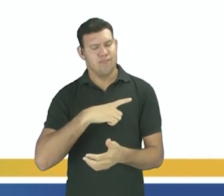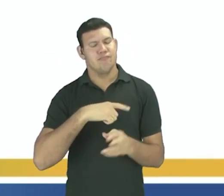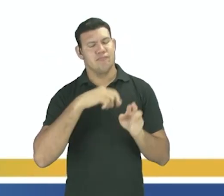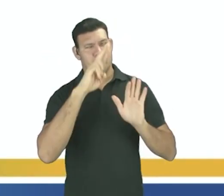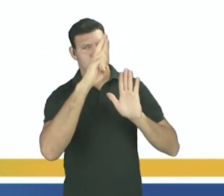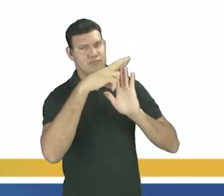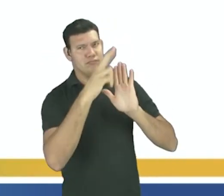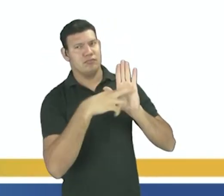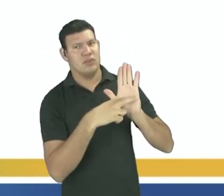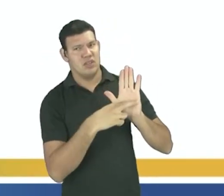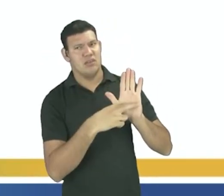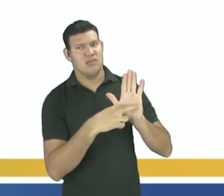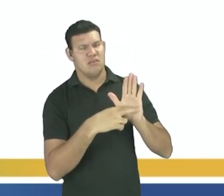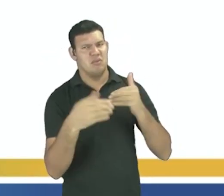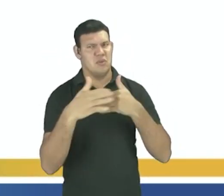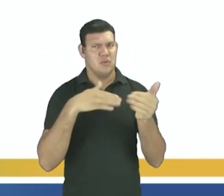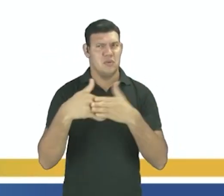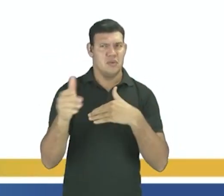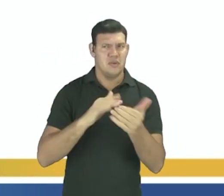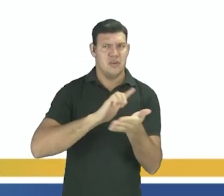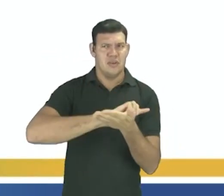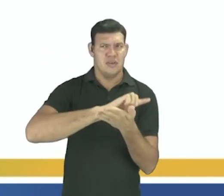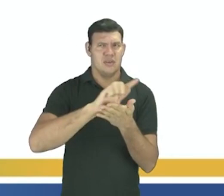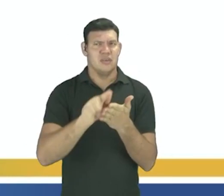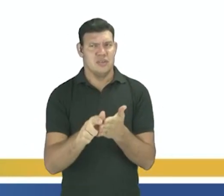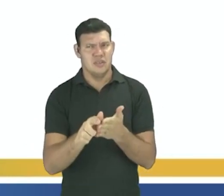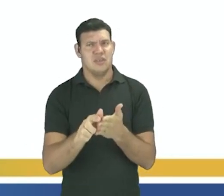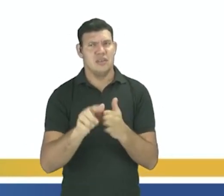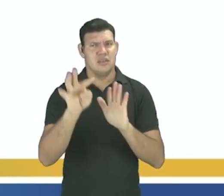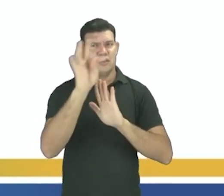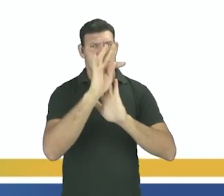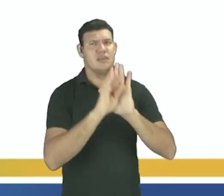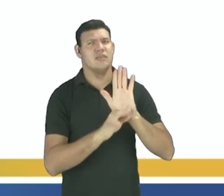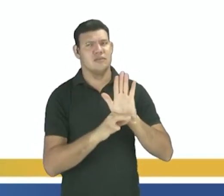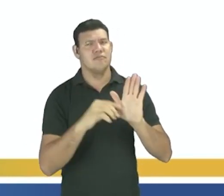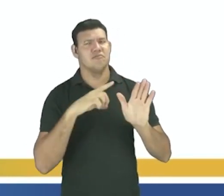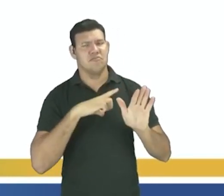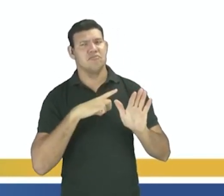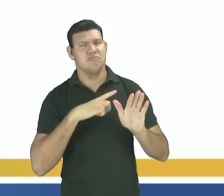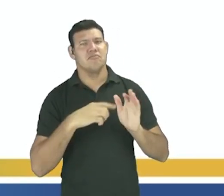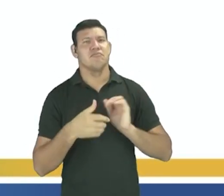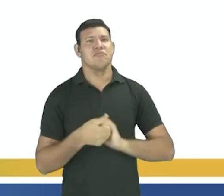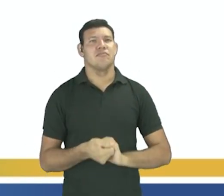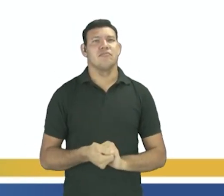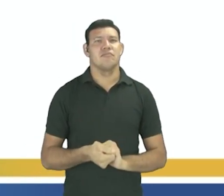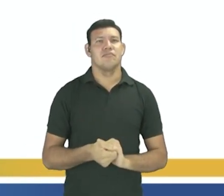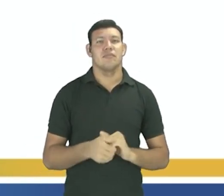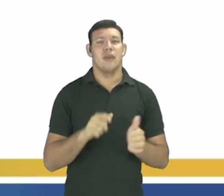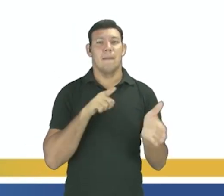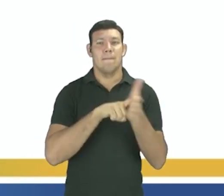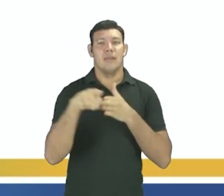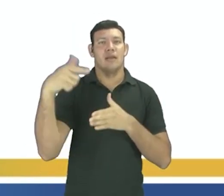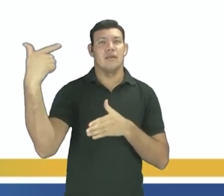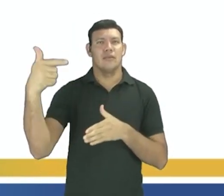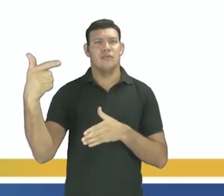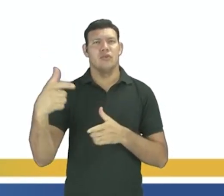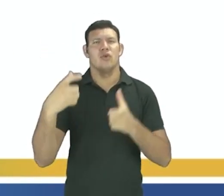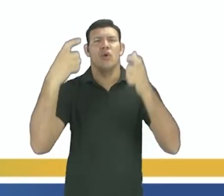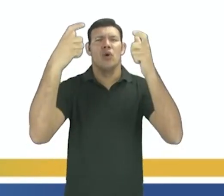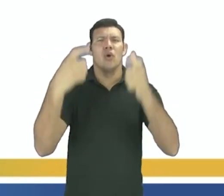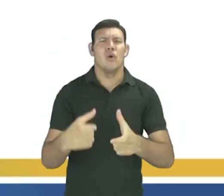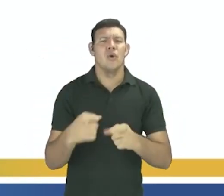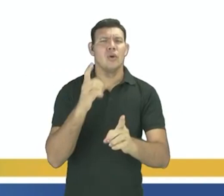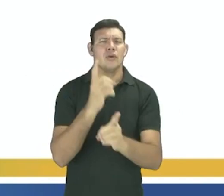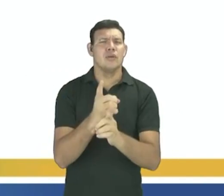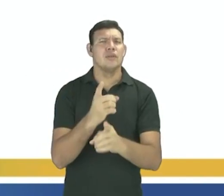em todo o gênero textual para sua aplicabilidade. Tá bom? Segundo, onde podemos encontrar esses tipos de